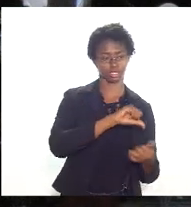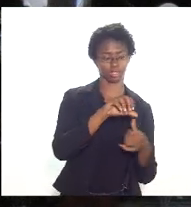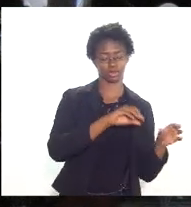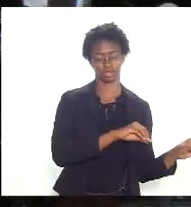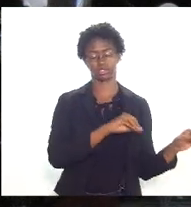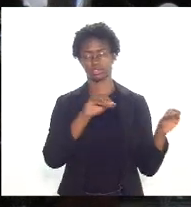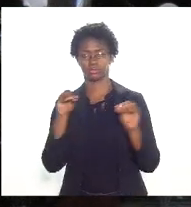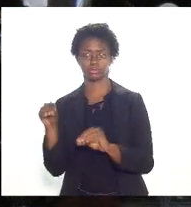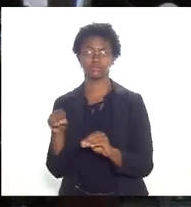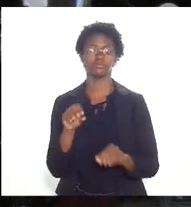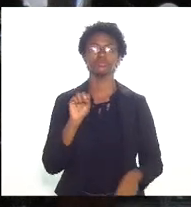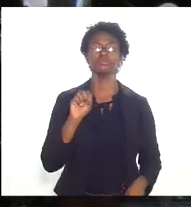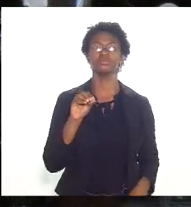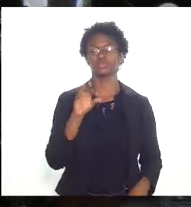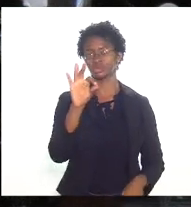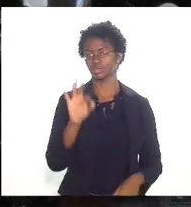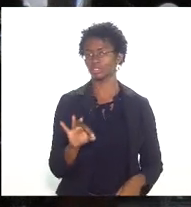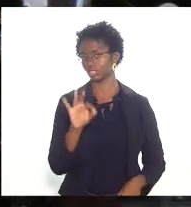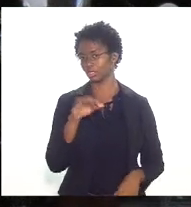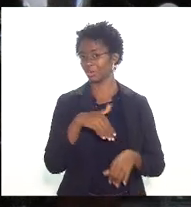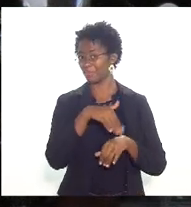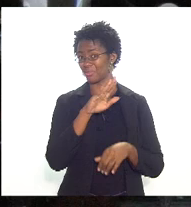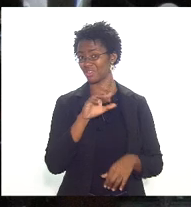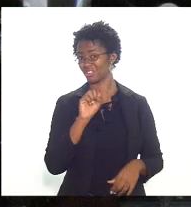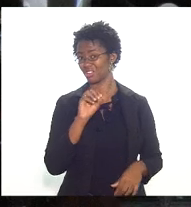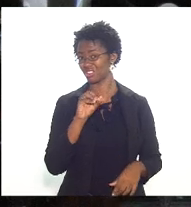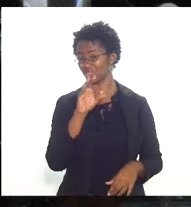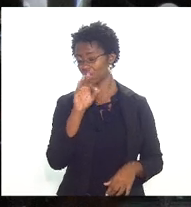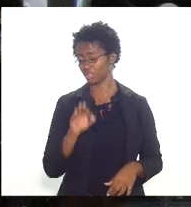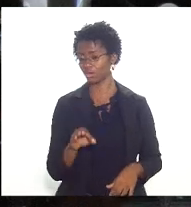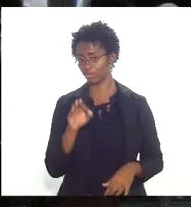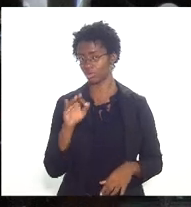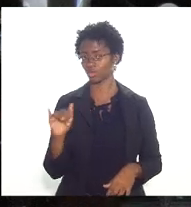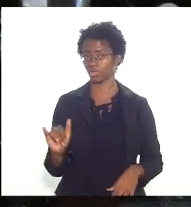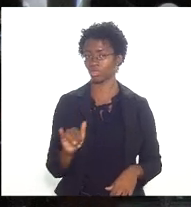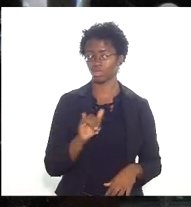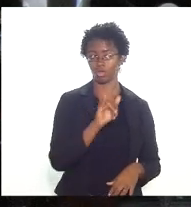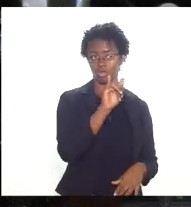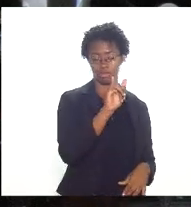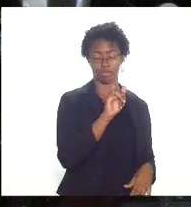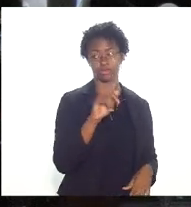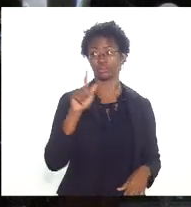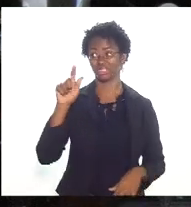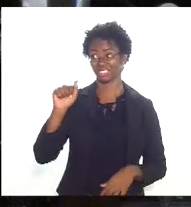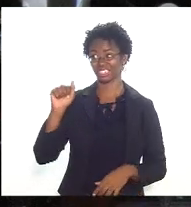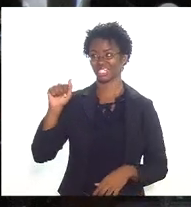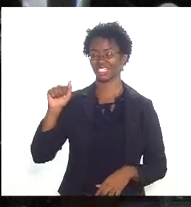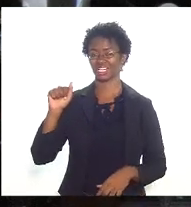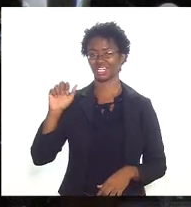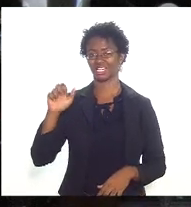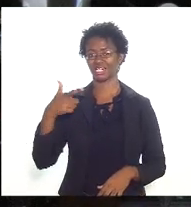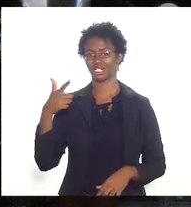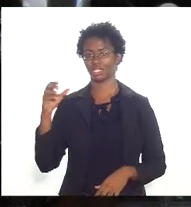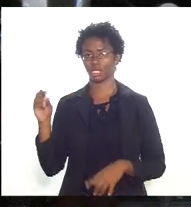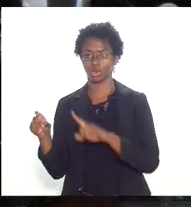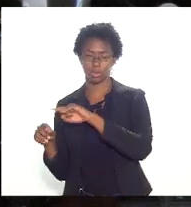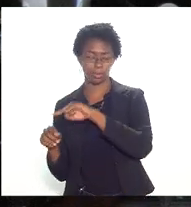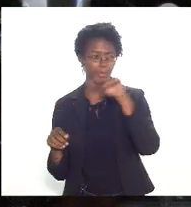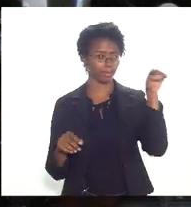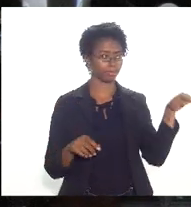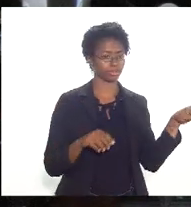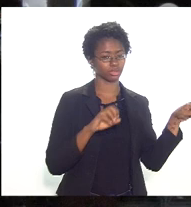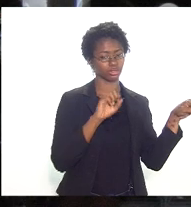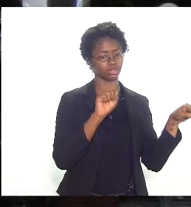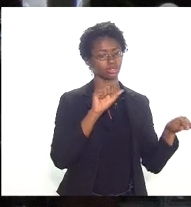mais de oitenta por cento dos voos dos Santos Dumont do Galeão para o Santos Dumont